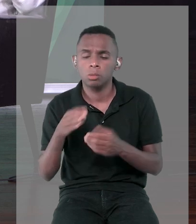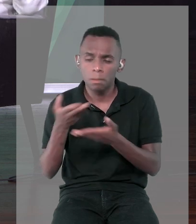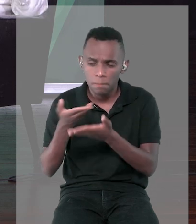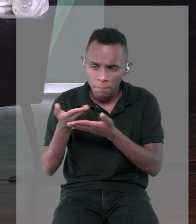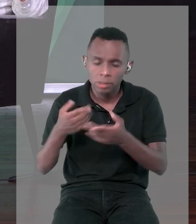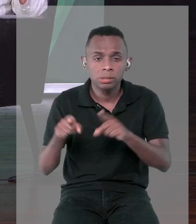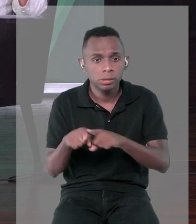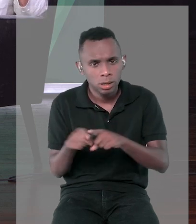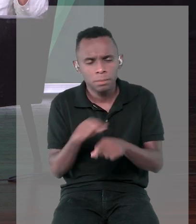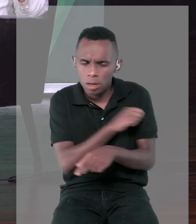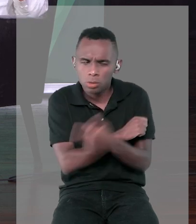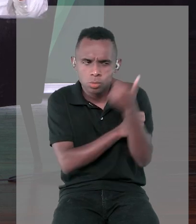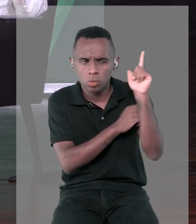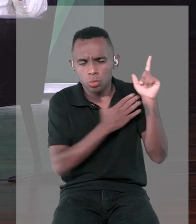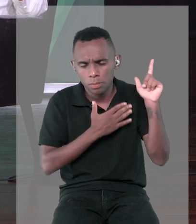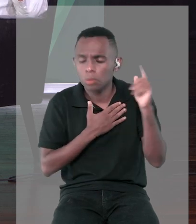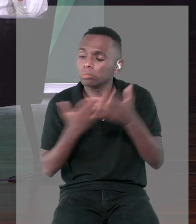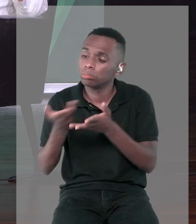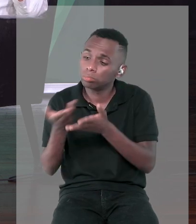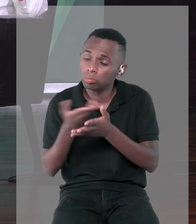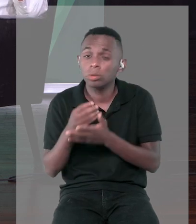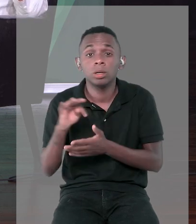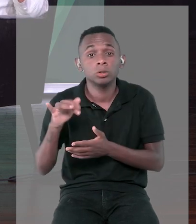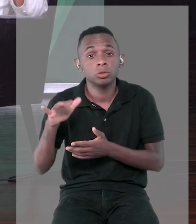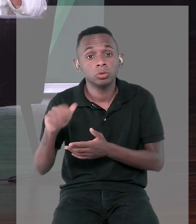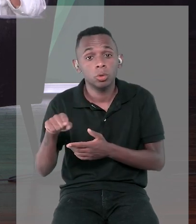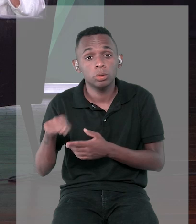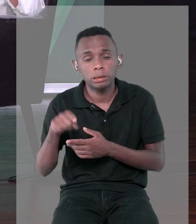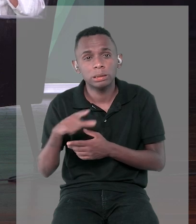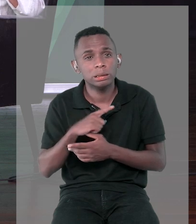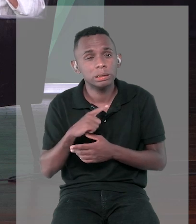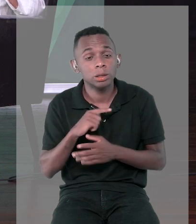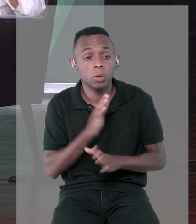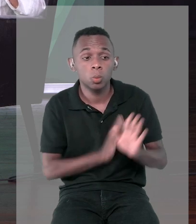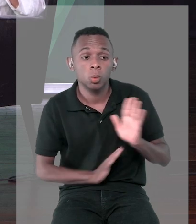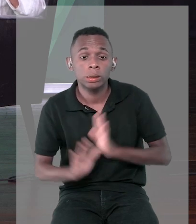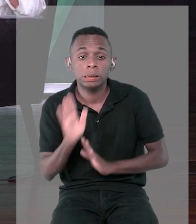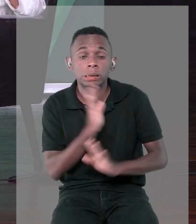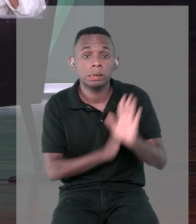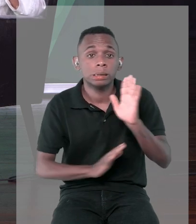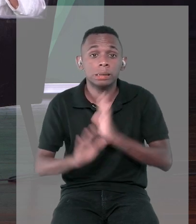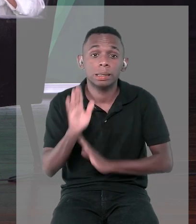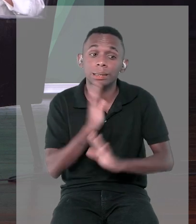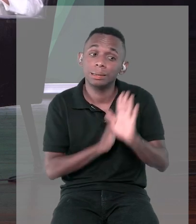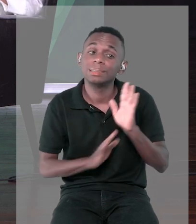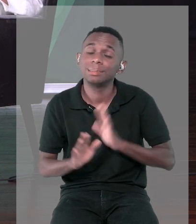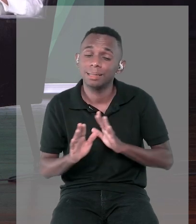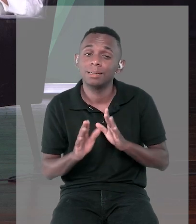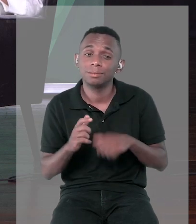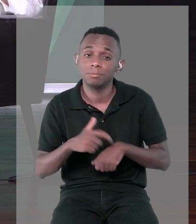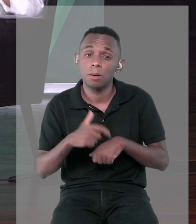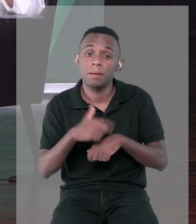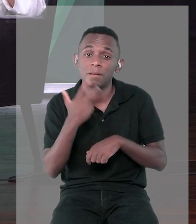um outro, né, aluno meu. A Tônia Carreiro tem o maior cuidado para não ser